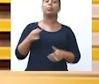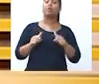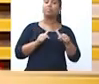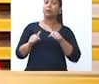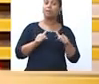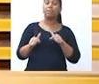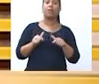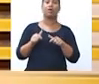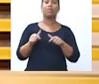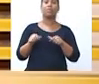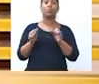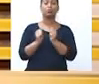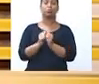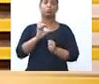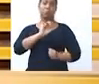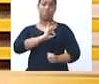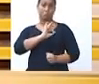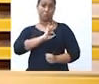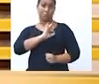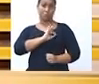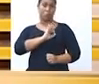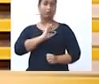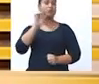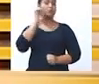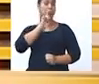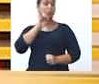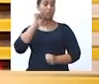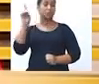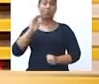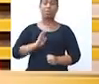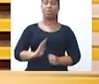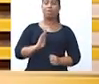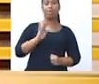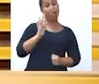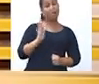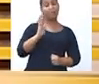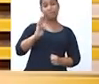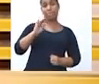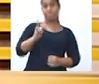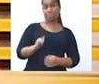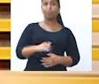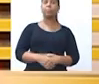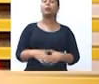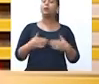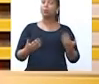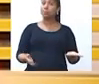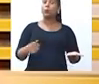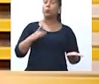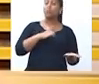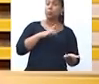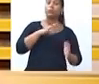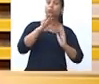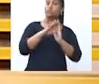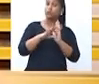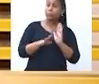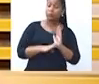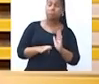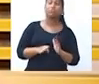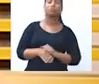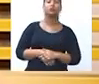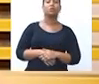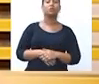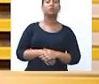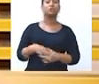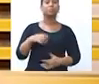trabalhava junto com a polícia, né, americana, do FBI. Então, ele tem esses projetos em que